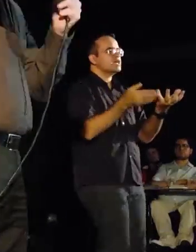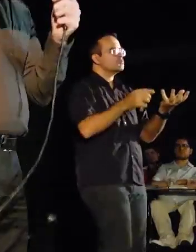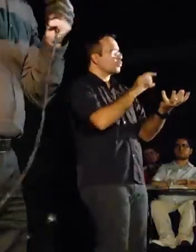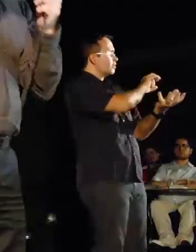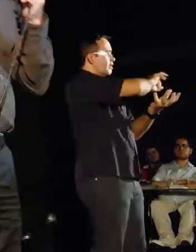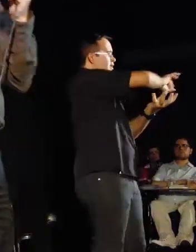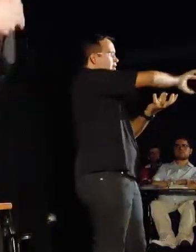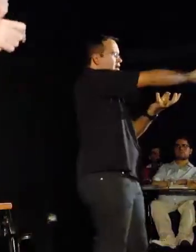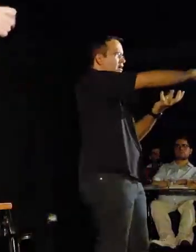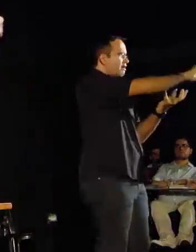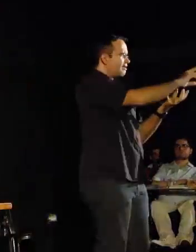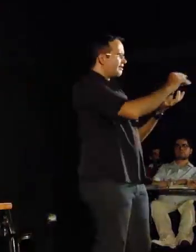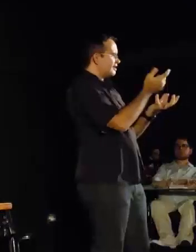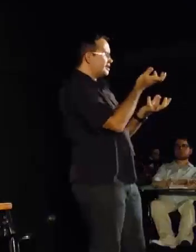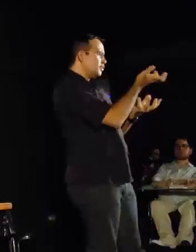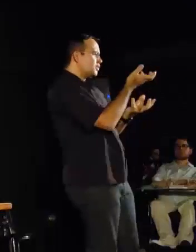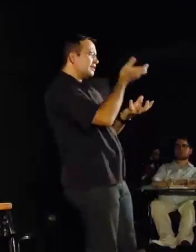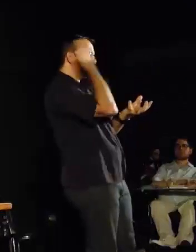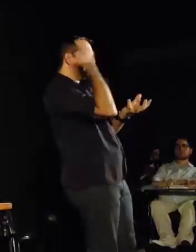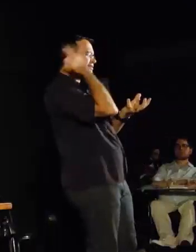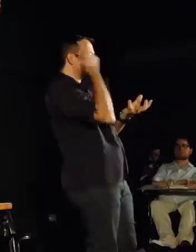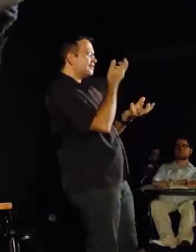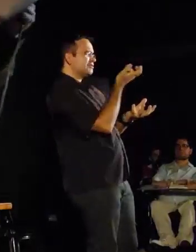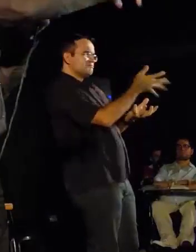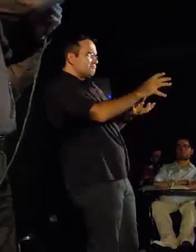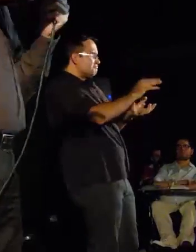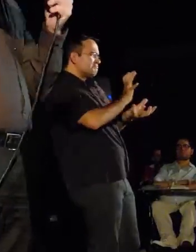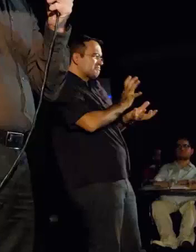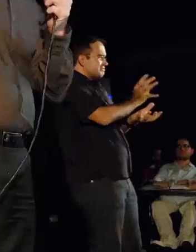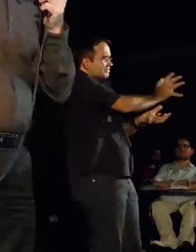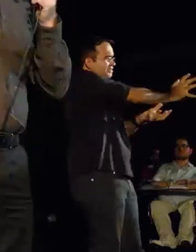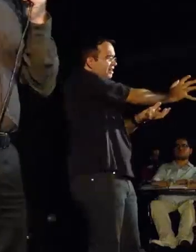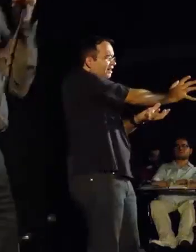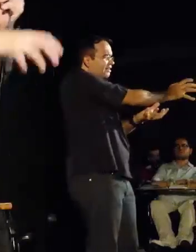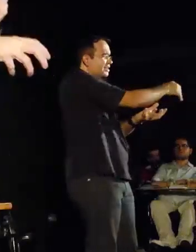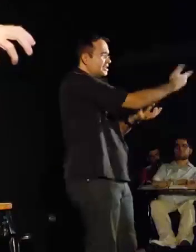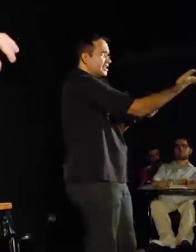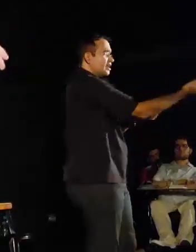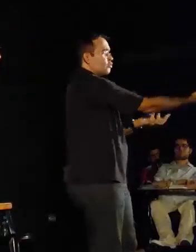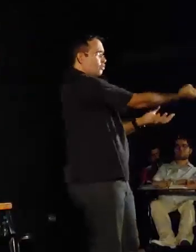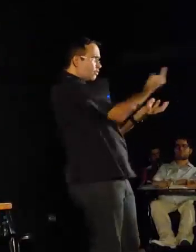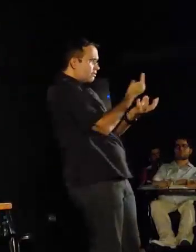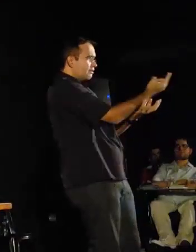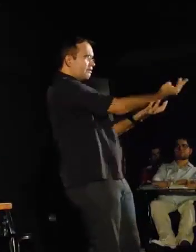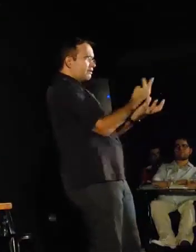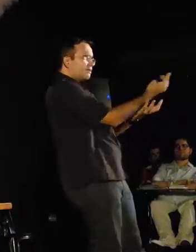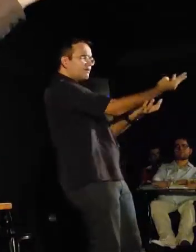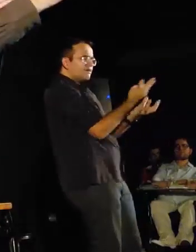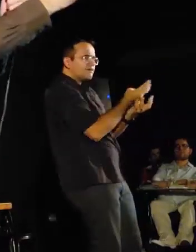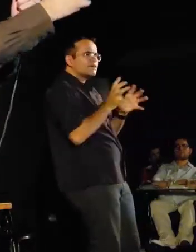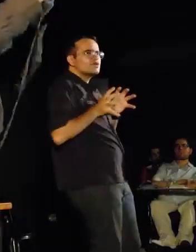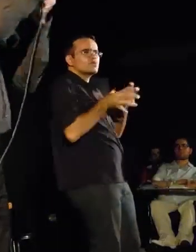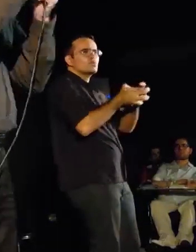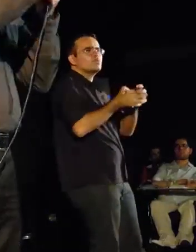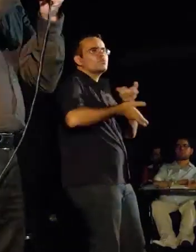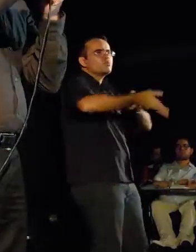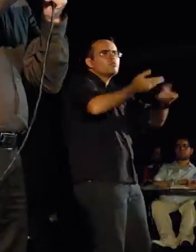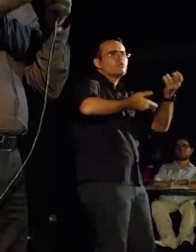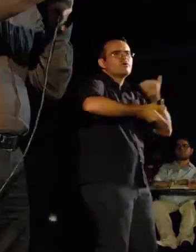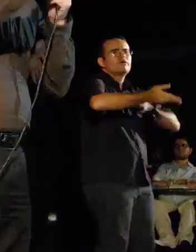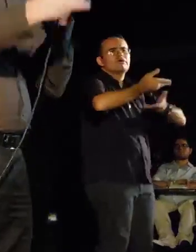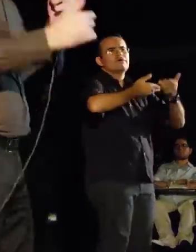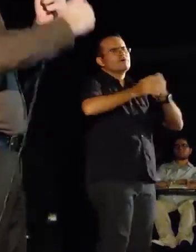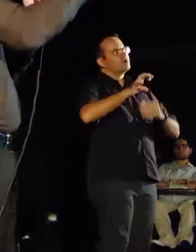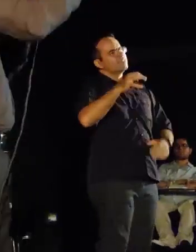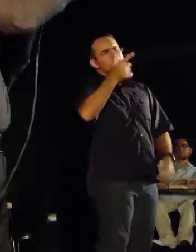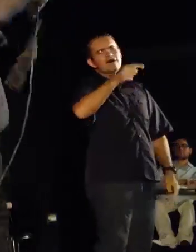não gostaria que me afetasse. E existências que eu gostaria que não me afetasse. Então é claro que esse discurso